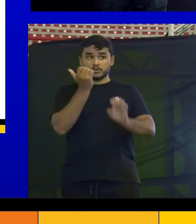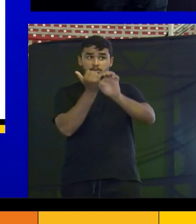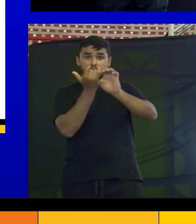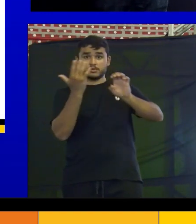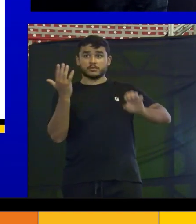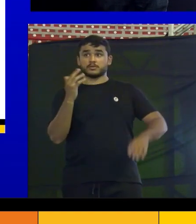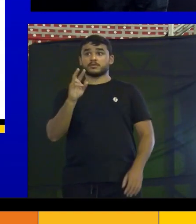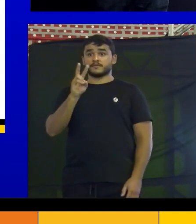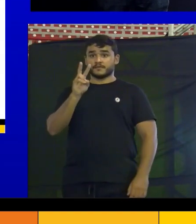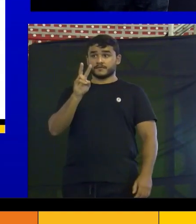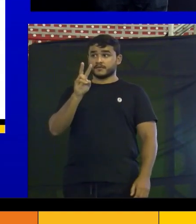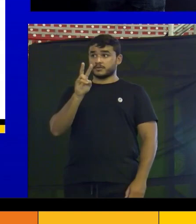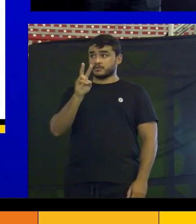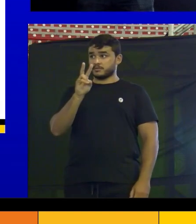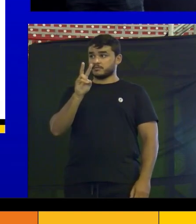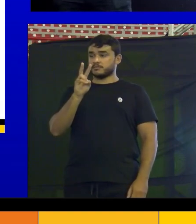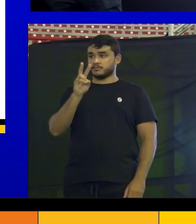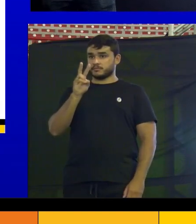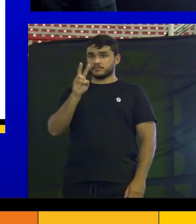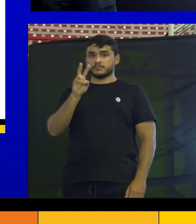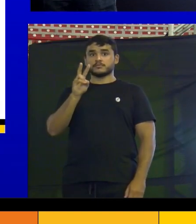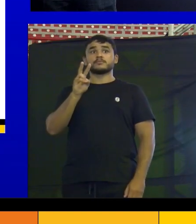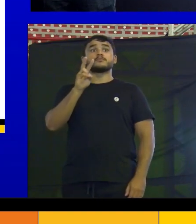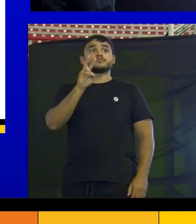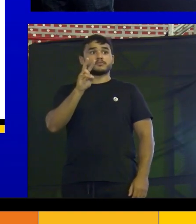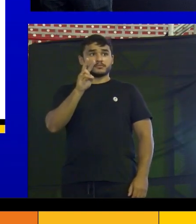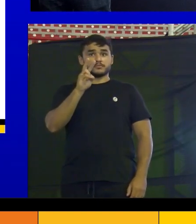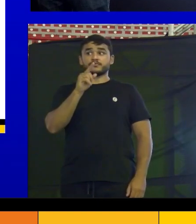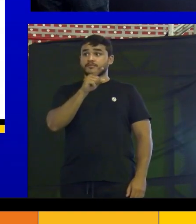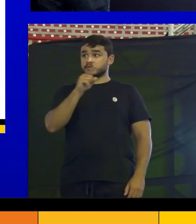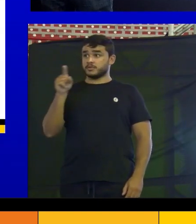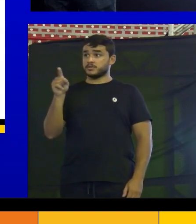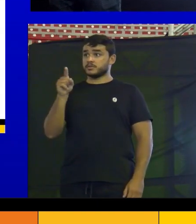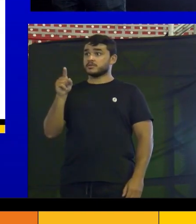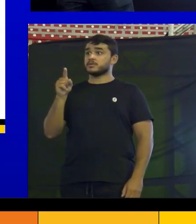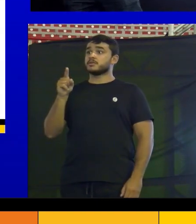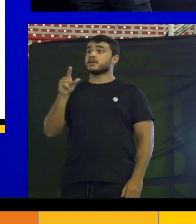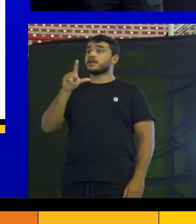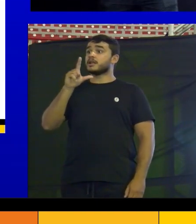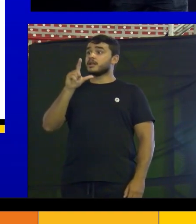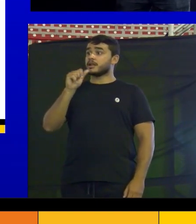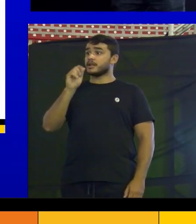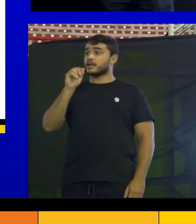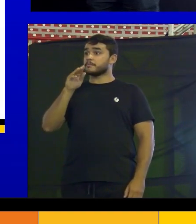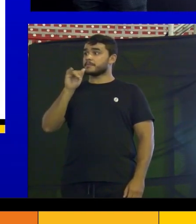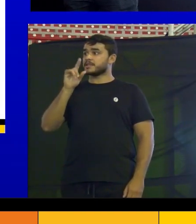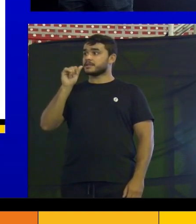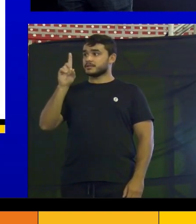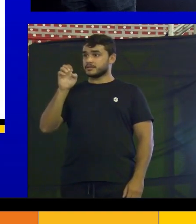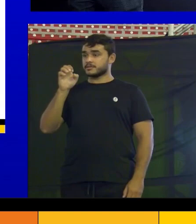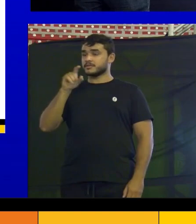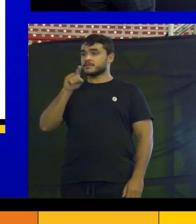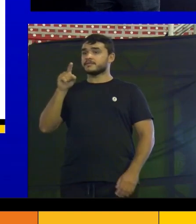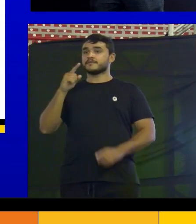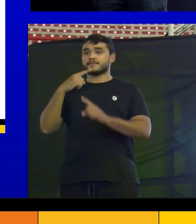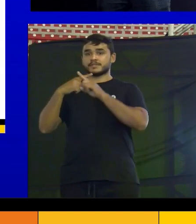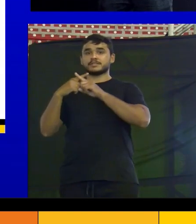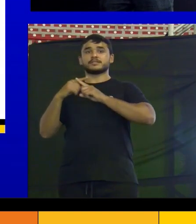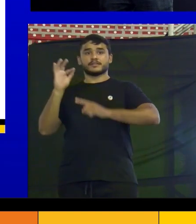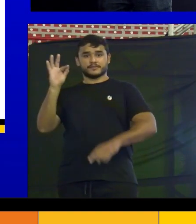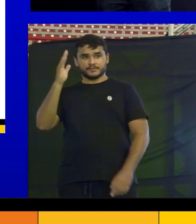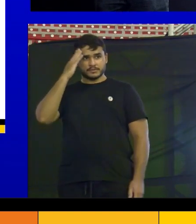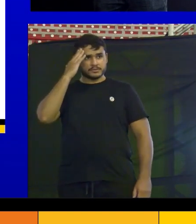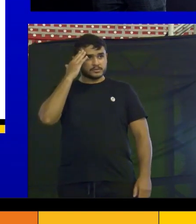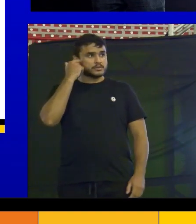lambda vezes F. Todo mundo, dá um ok aí. Todo mundo, beleza? Pronto, lembre dessa equação.